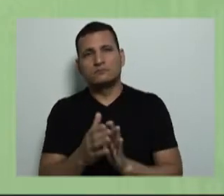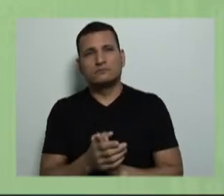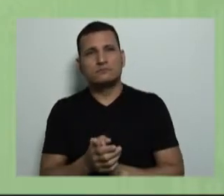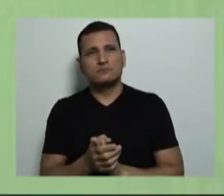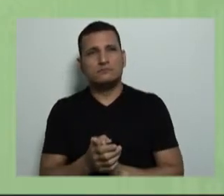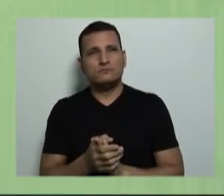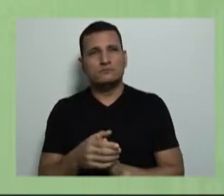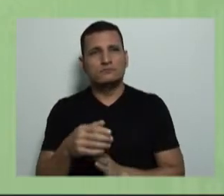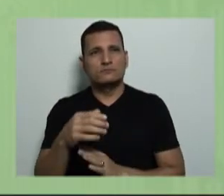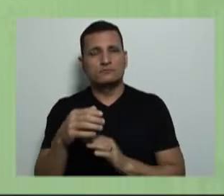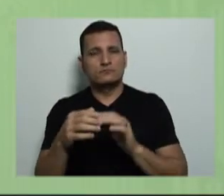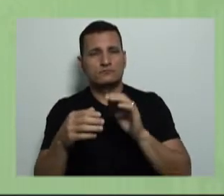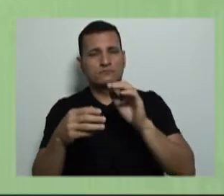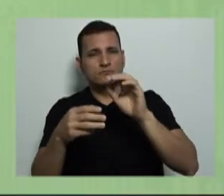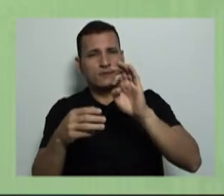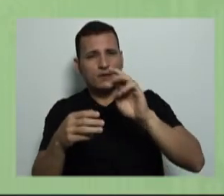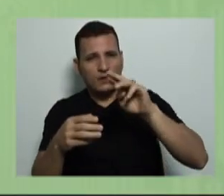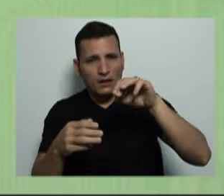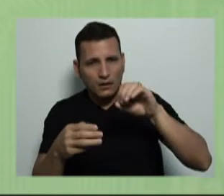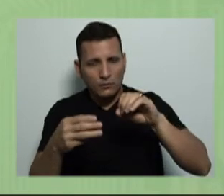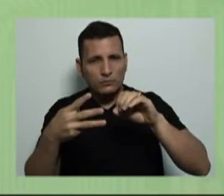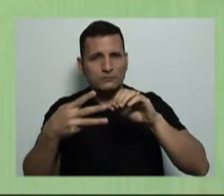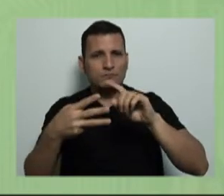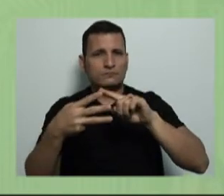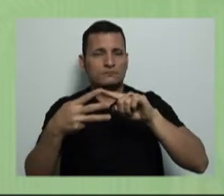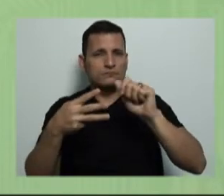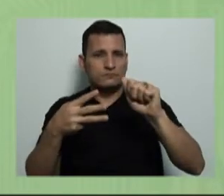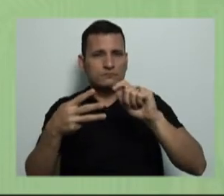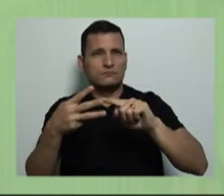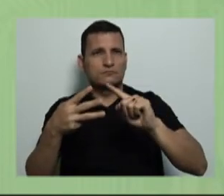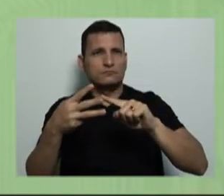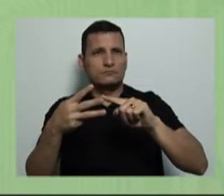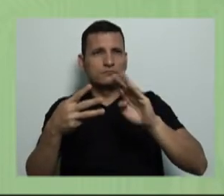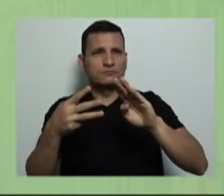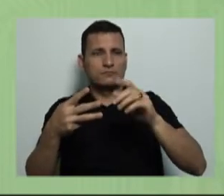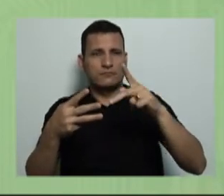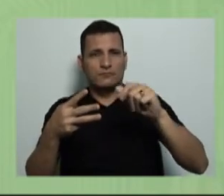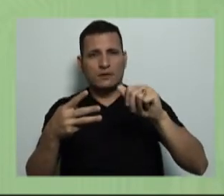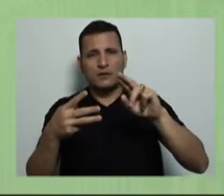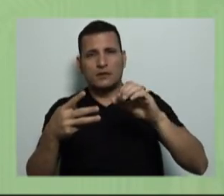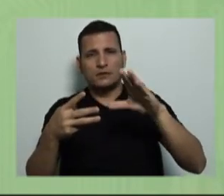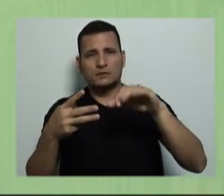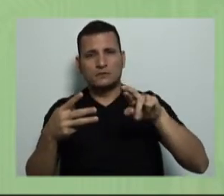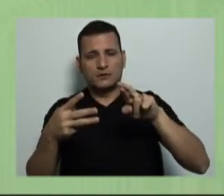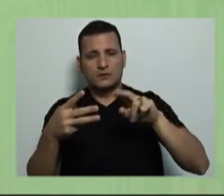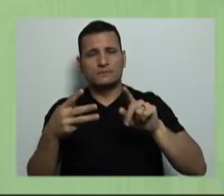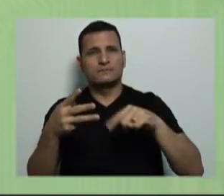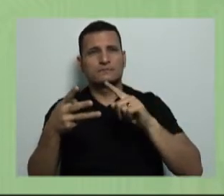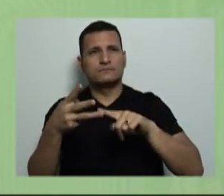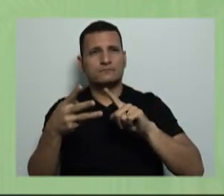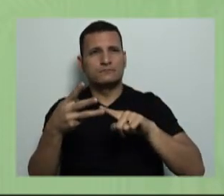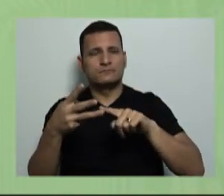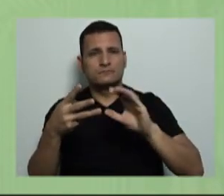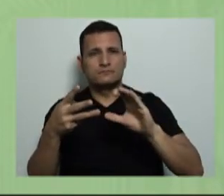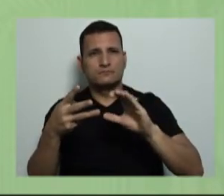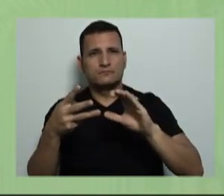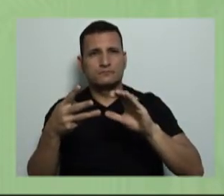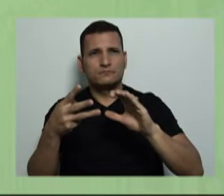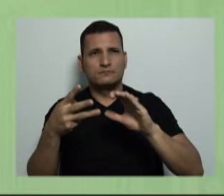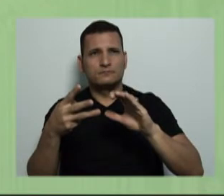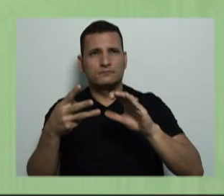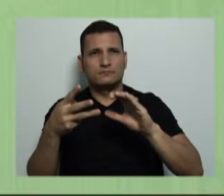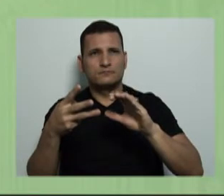de compromisso de estágio, o parecer sobre a adequação estrutural do ambiente do estágio, que quem